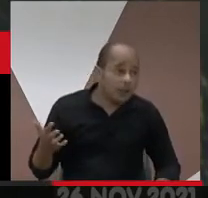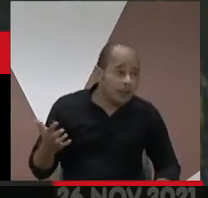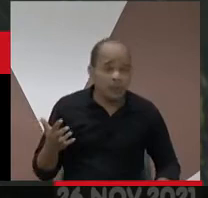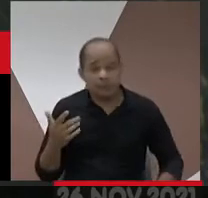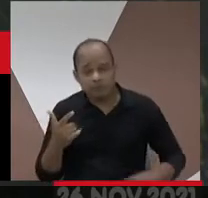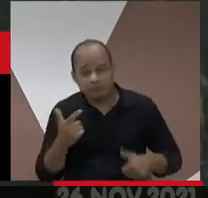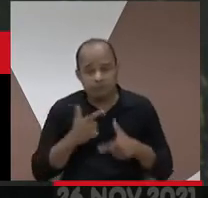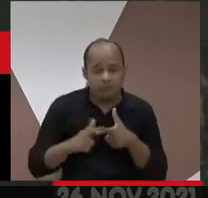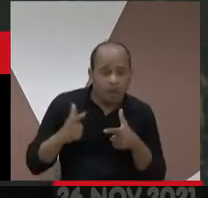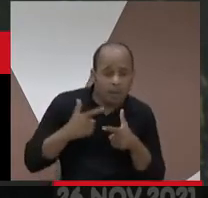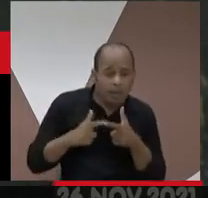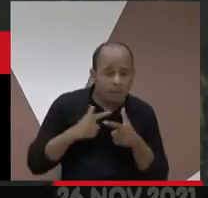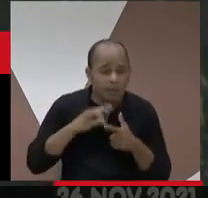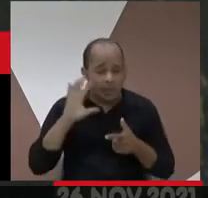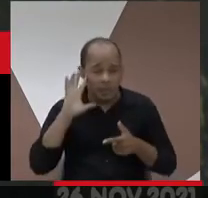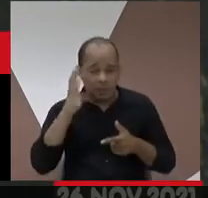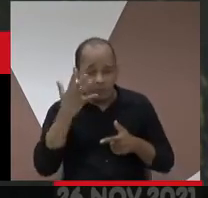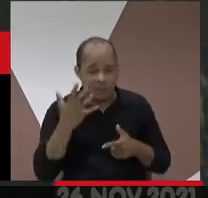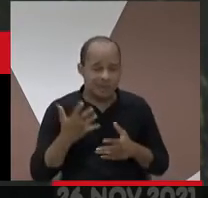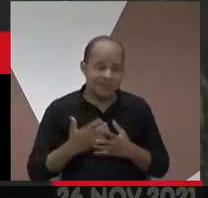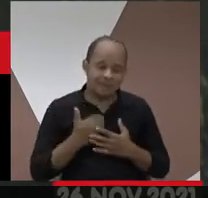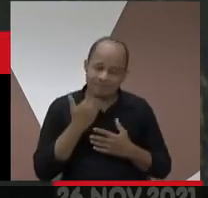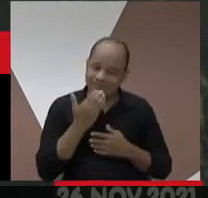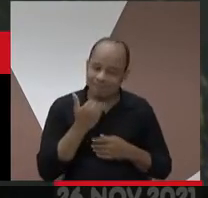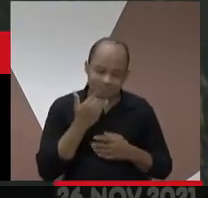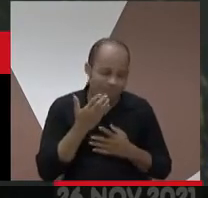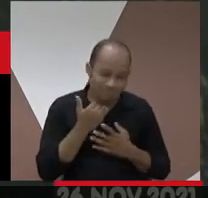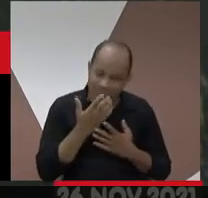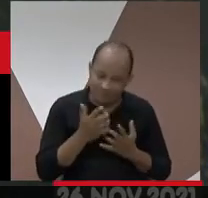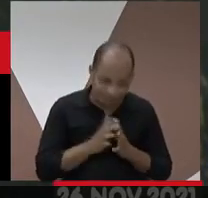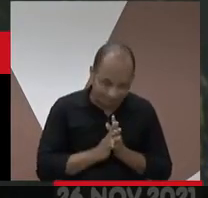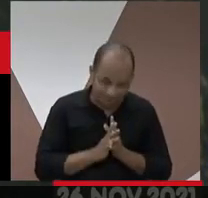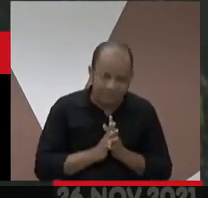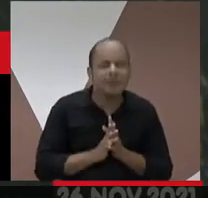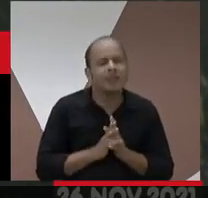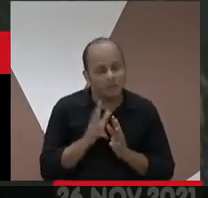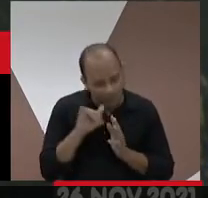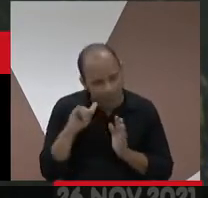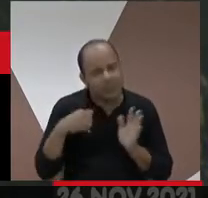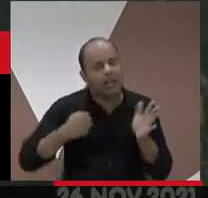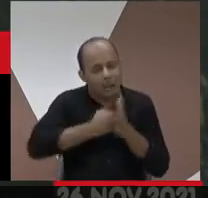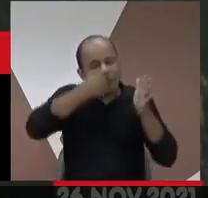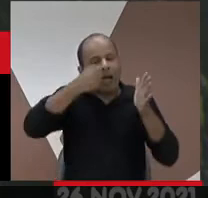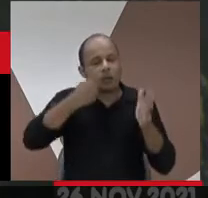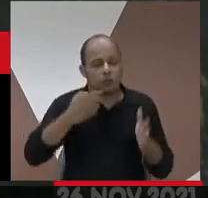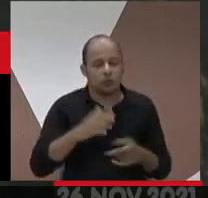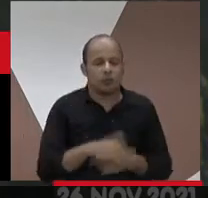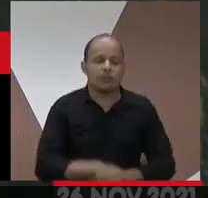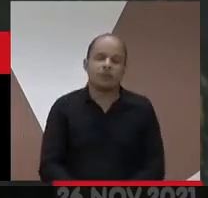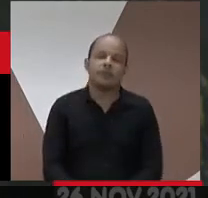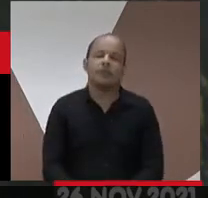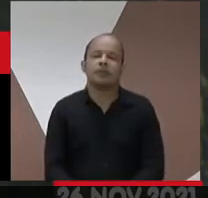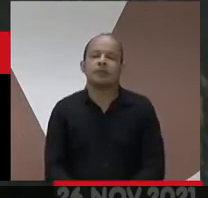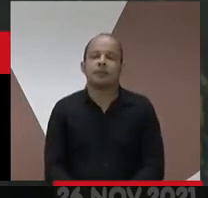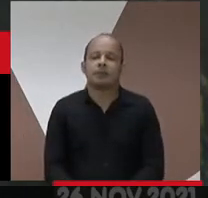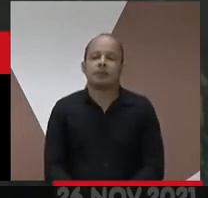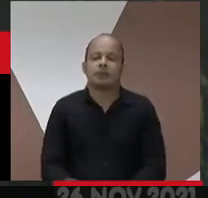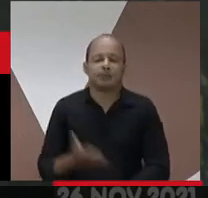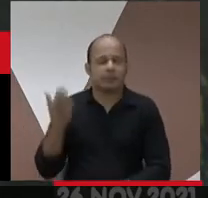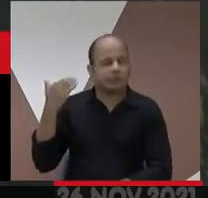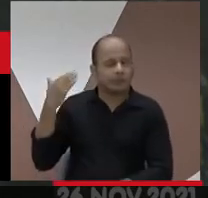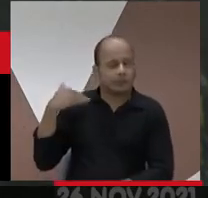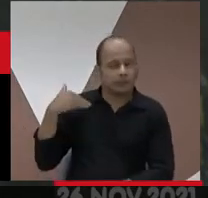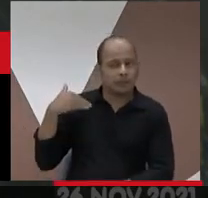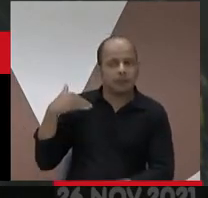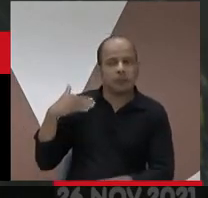metropolitana se não tivesse impacto, né? Nós tivemos com o governo de Minas, eles